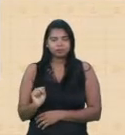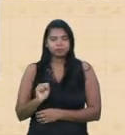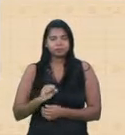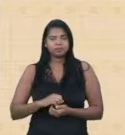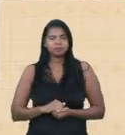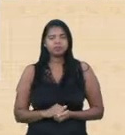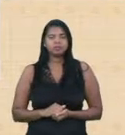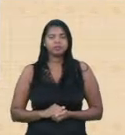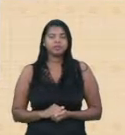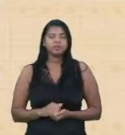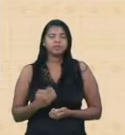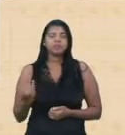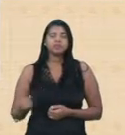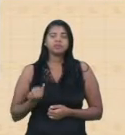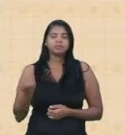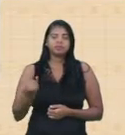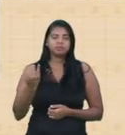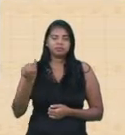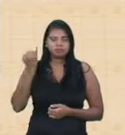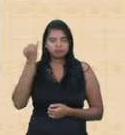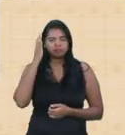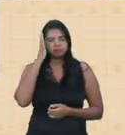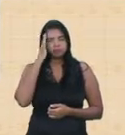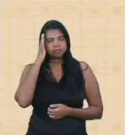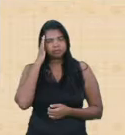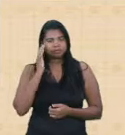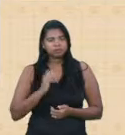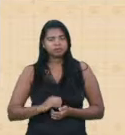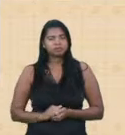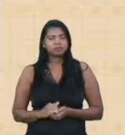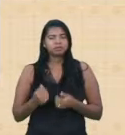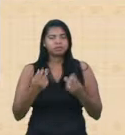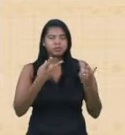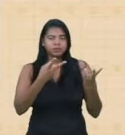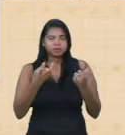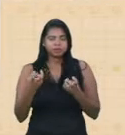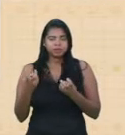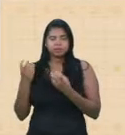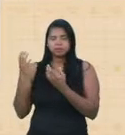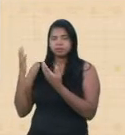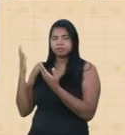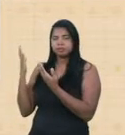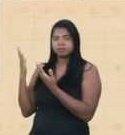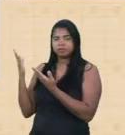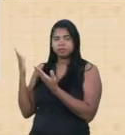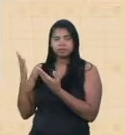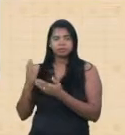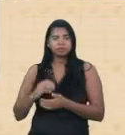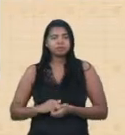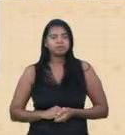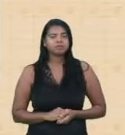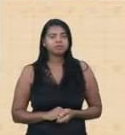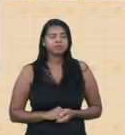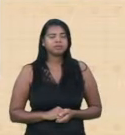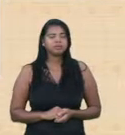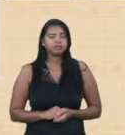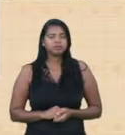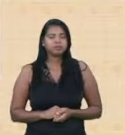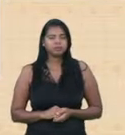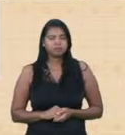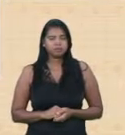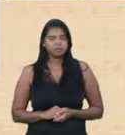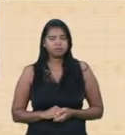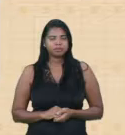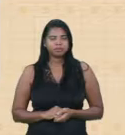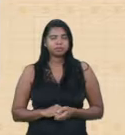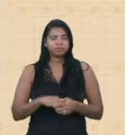é muito importante para a sua compreensão. Percebam aqui nessa imagem que nós temos a atração desse campo magnético por